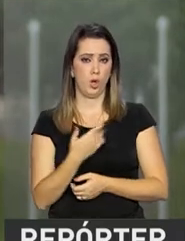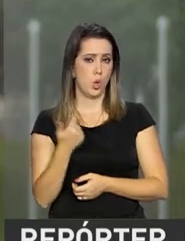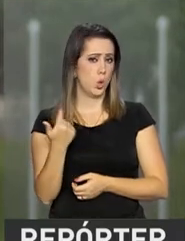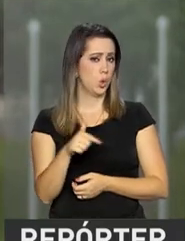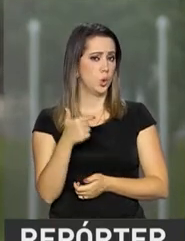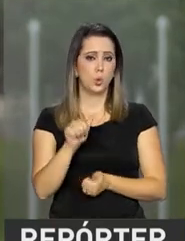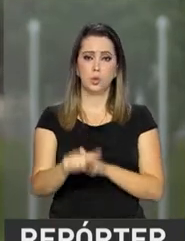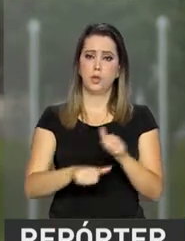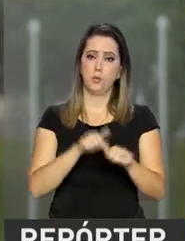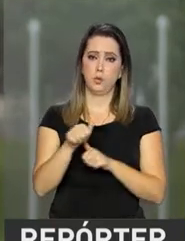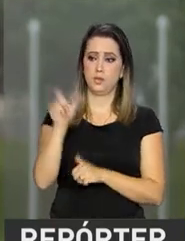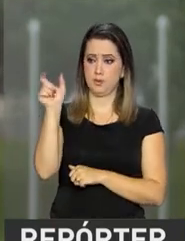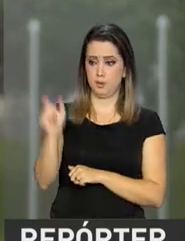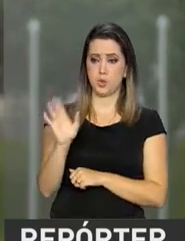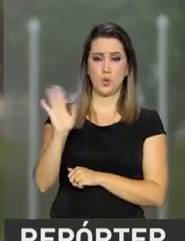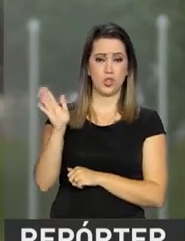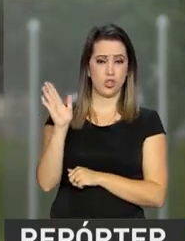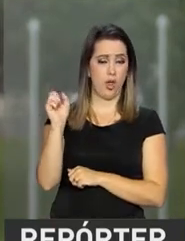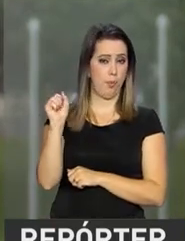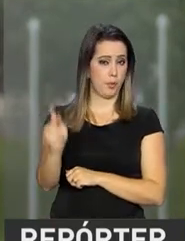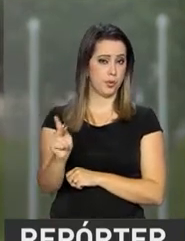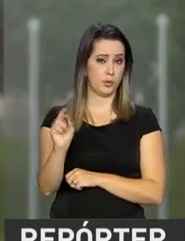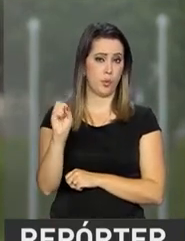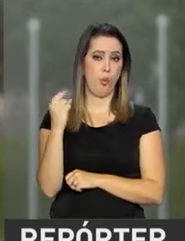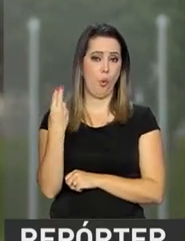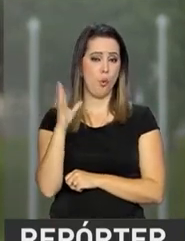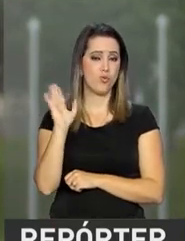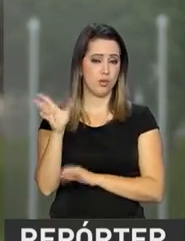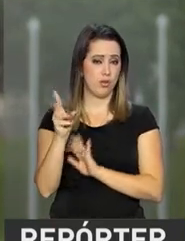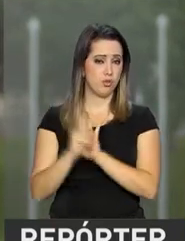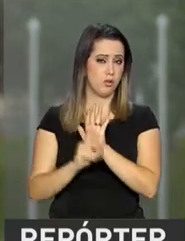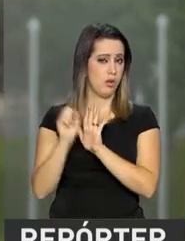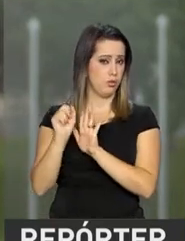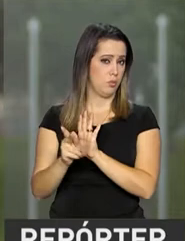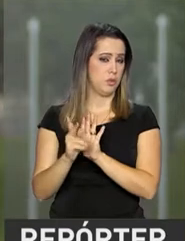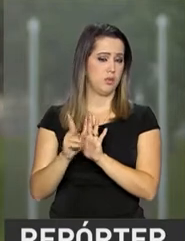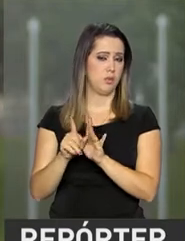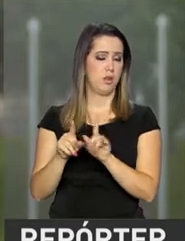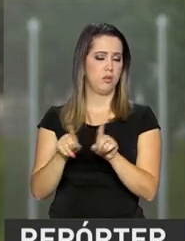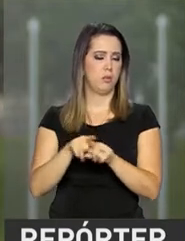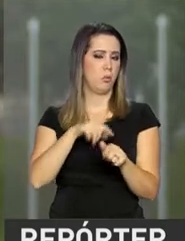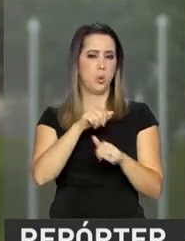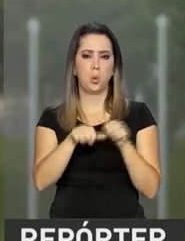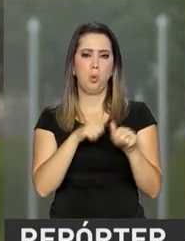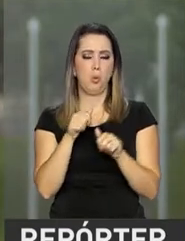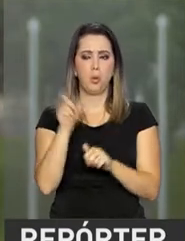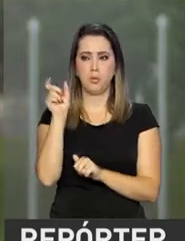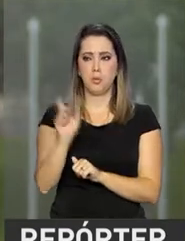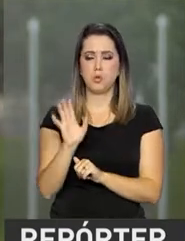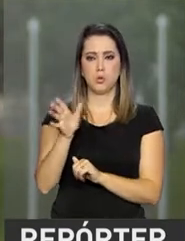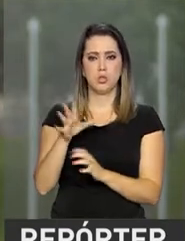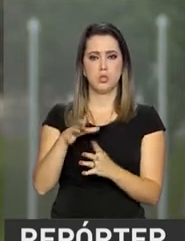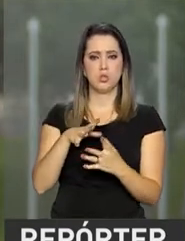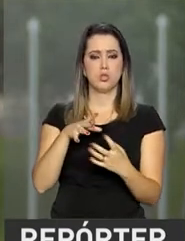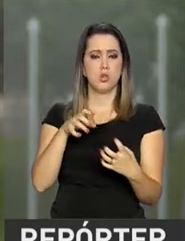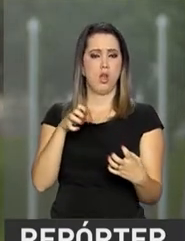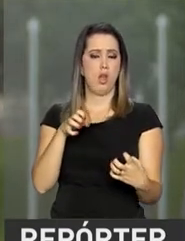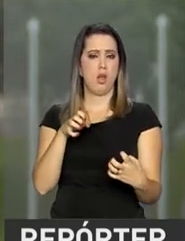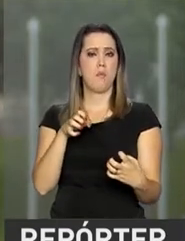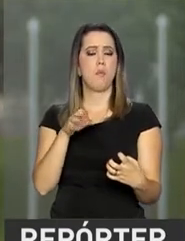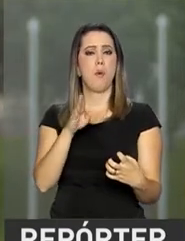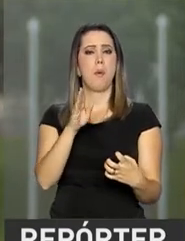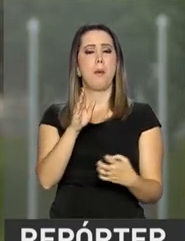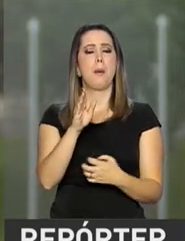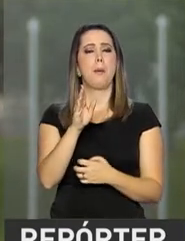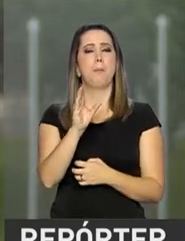está aposentado ou já pode se aposentar. Também não muda para quem já recebe o benefício por ser deficiente